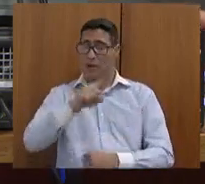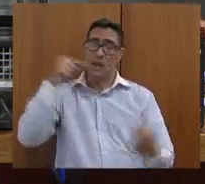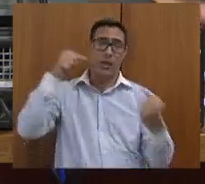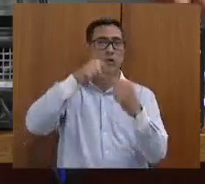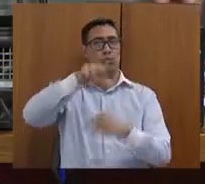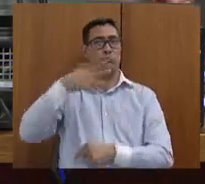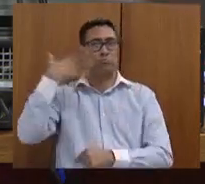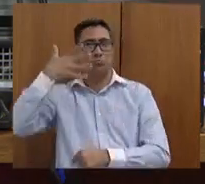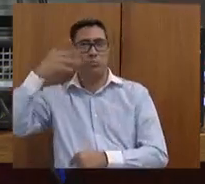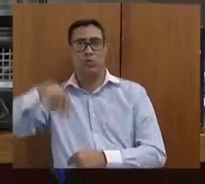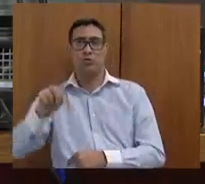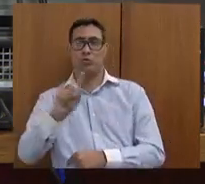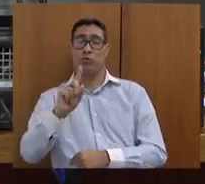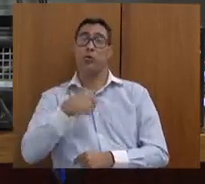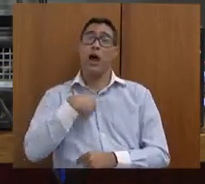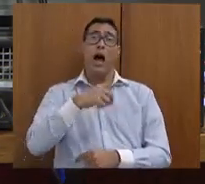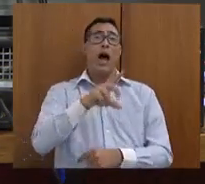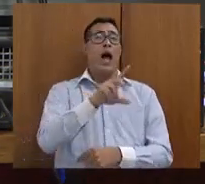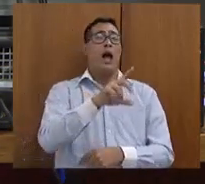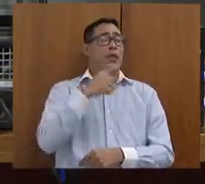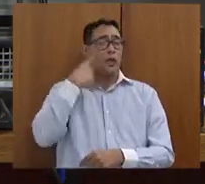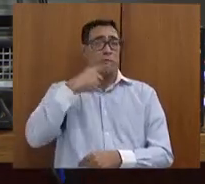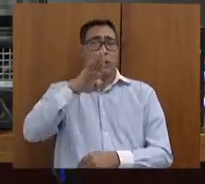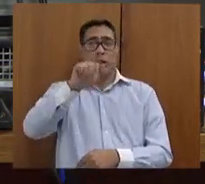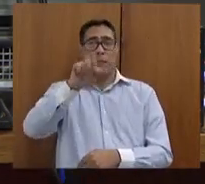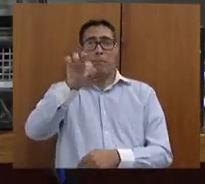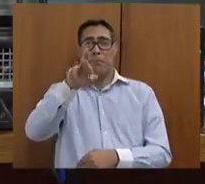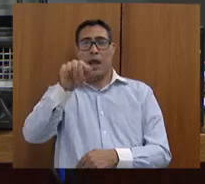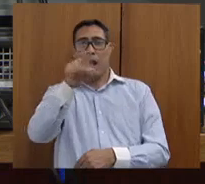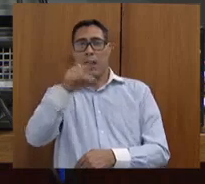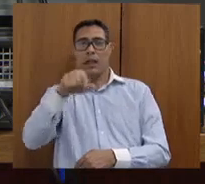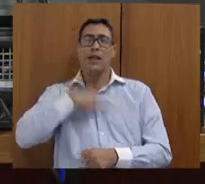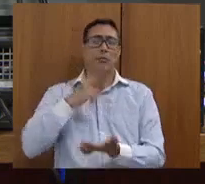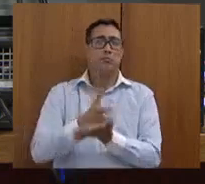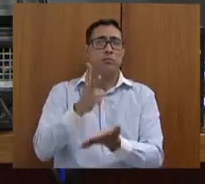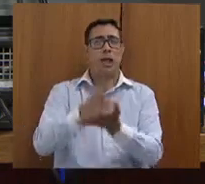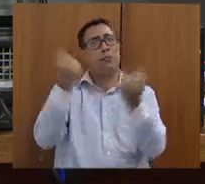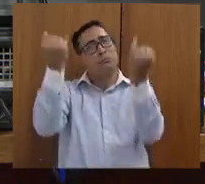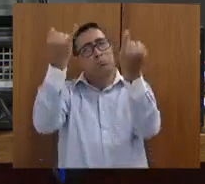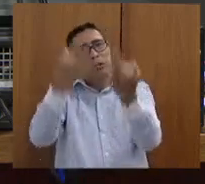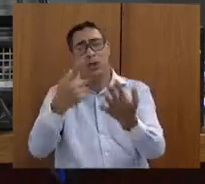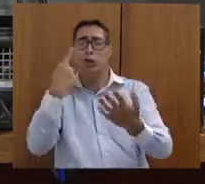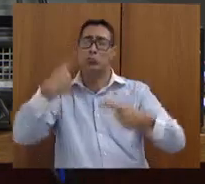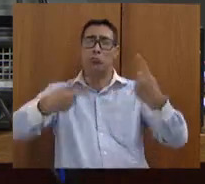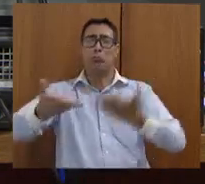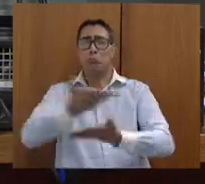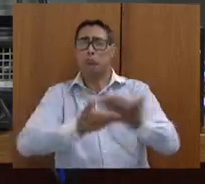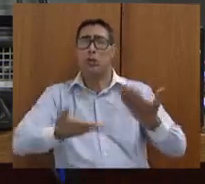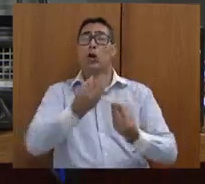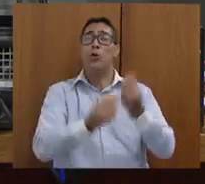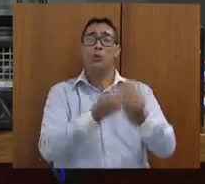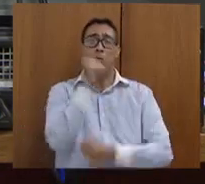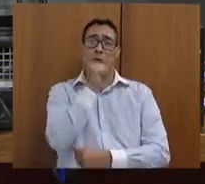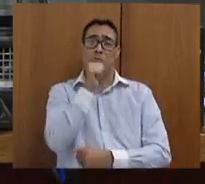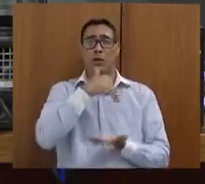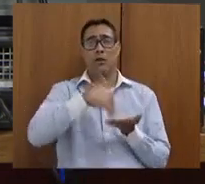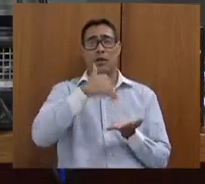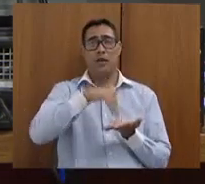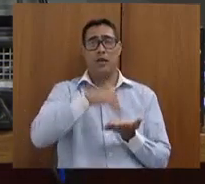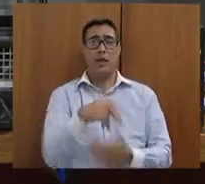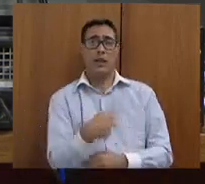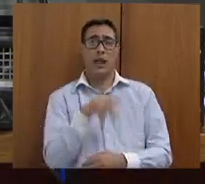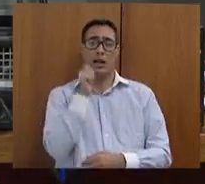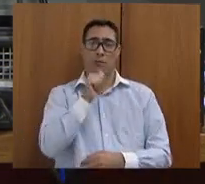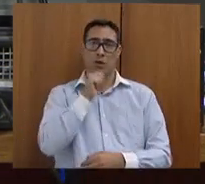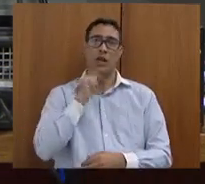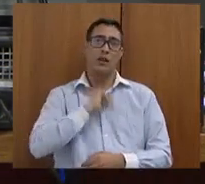a deputada Beatriz tem trazido com frequência para as nossas conversas como que a secretárias mulheres do Estado de Minas